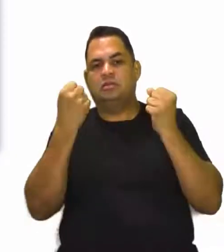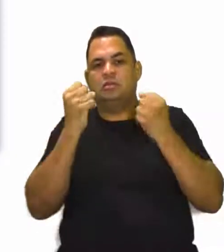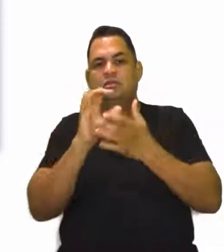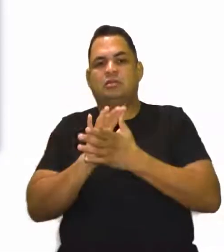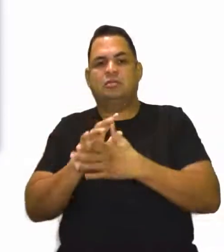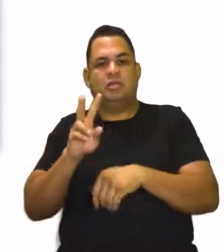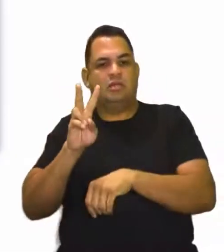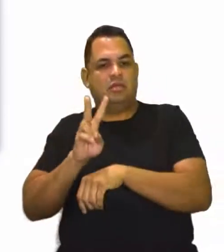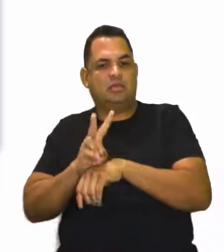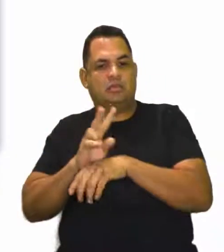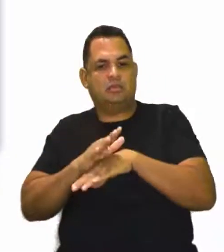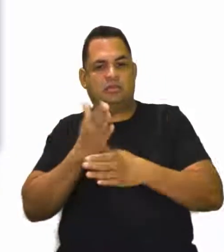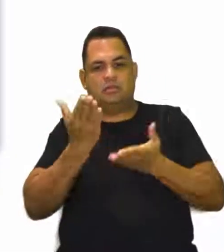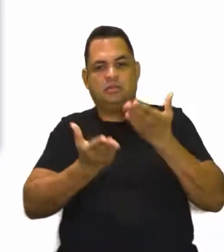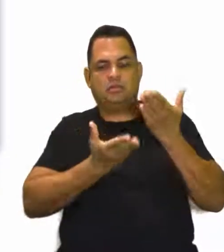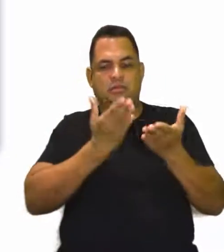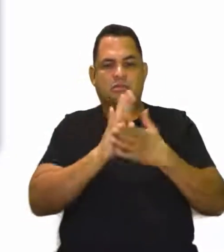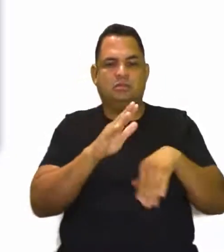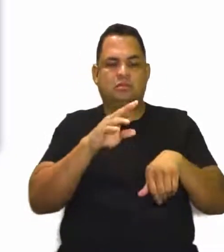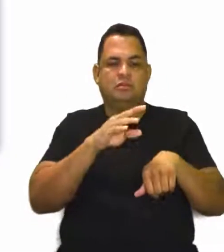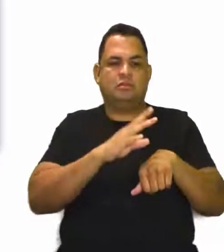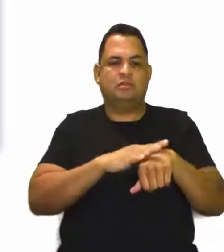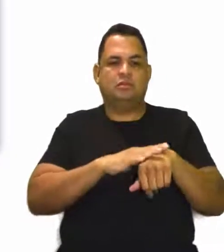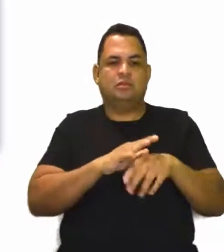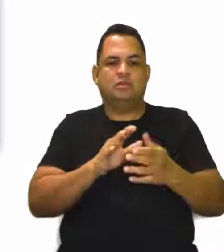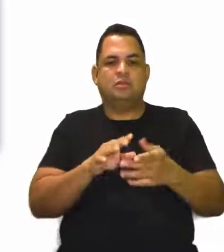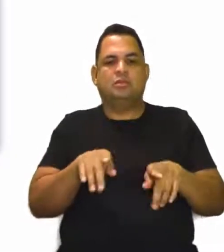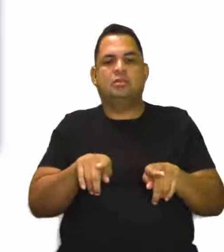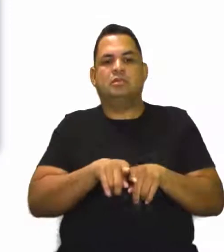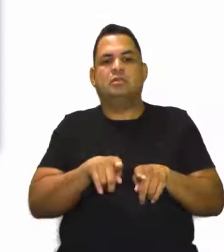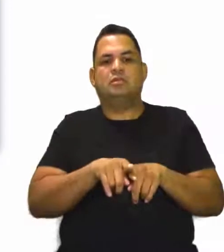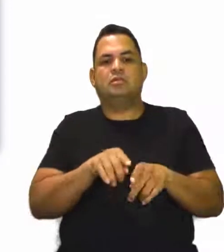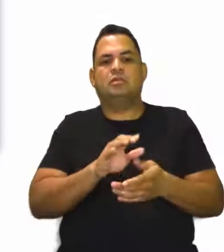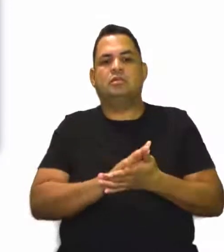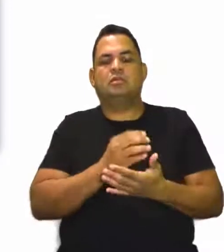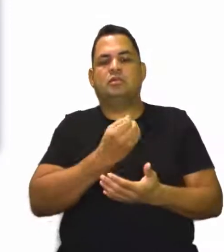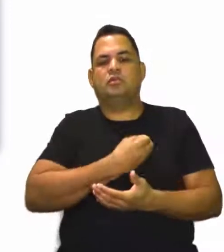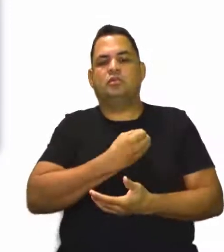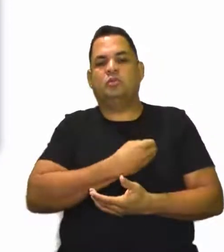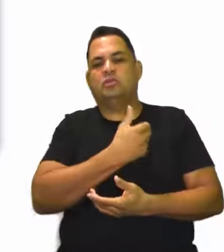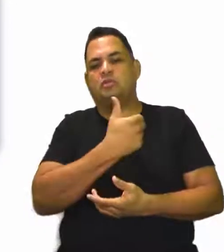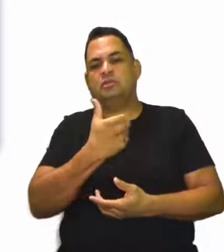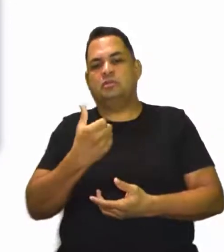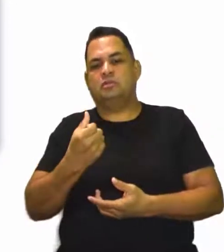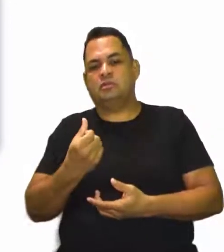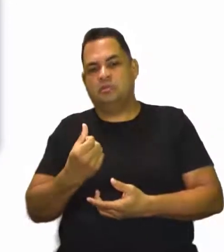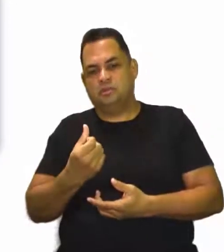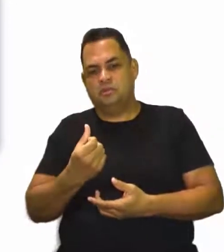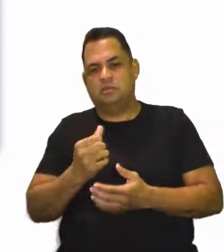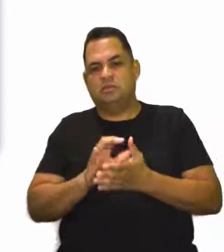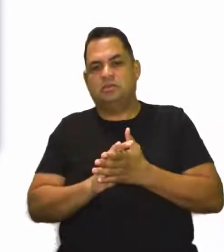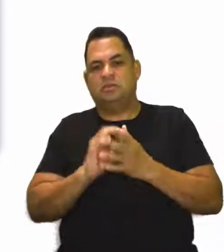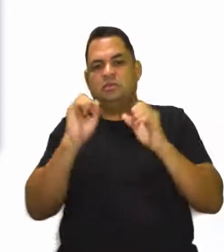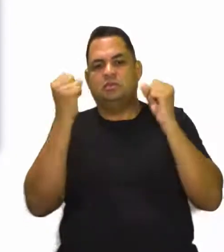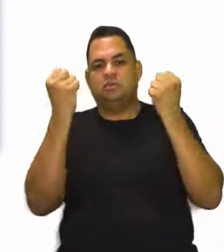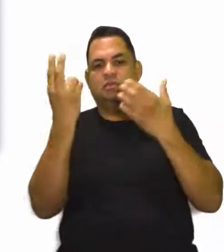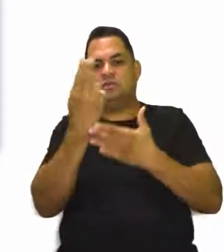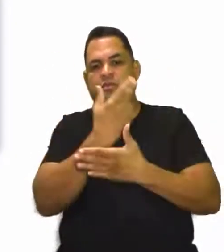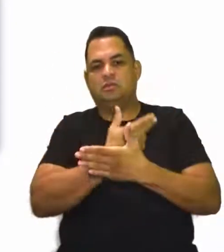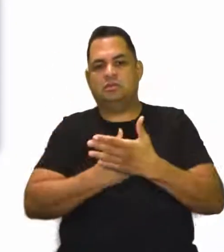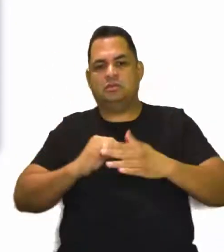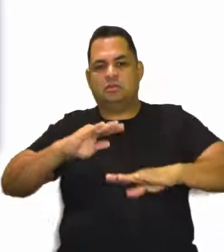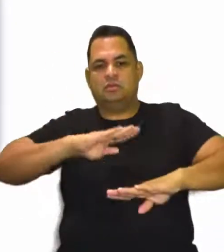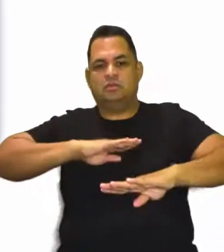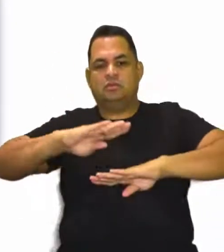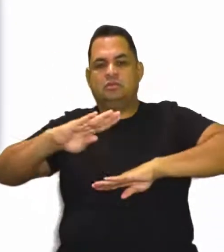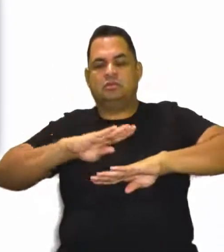prevenção e tratamento de doenças. E a aula 16, que falou sobre ginástica de condicionamento na cultura